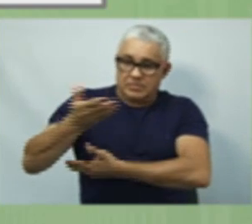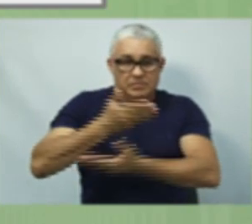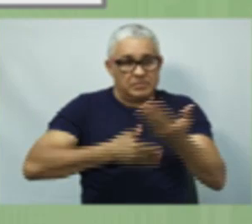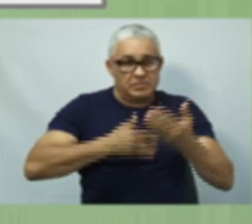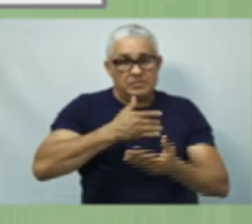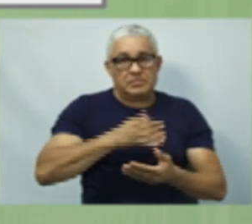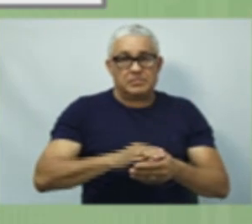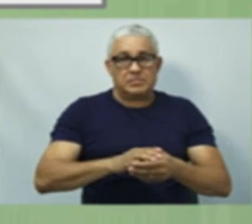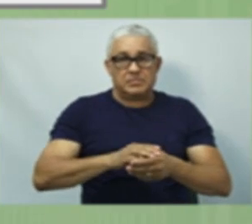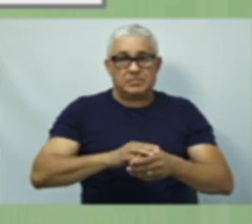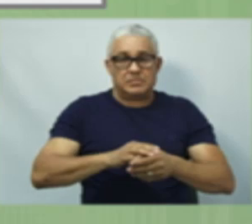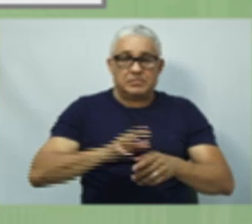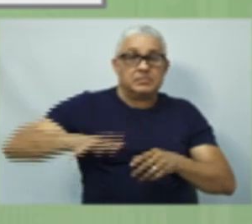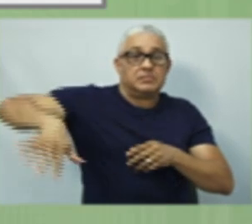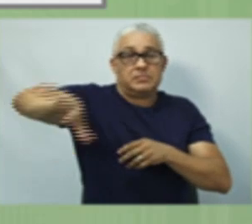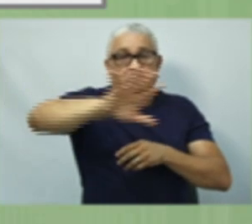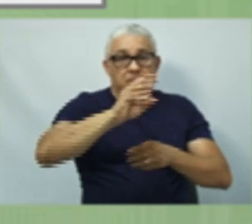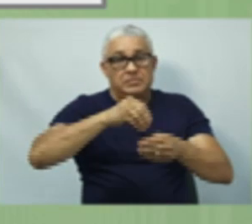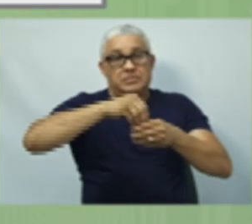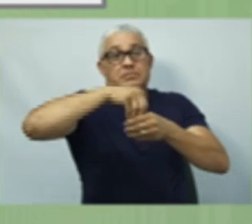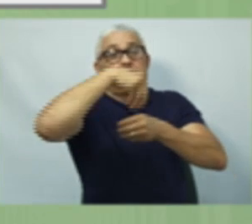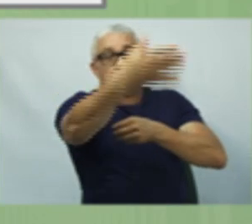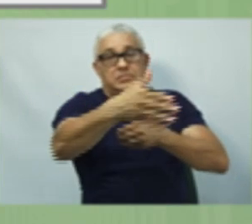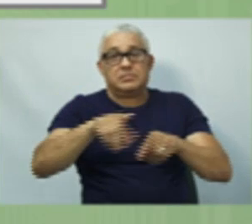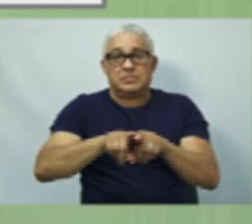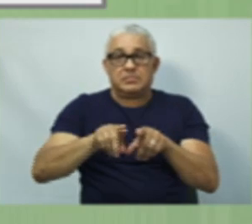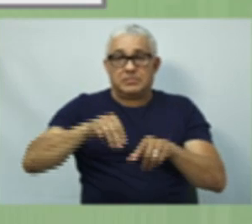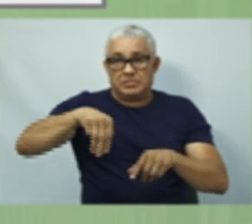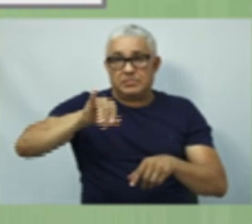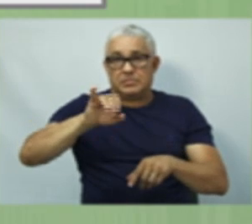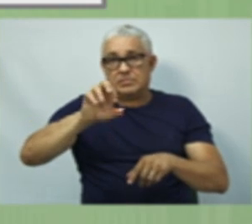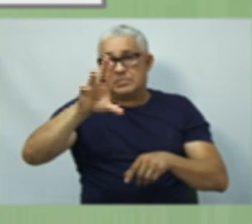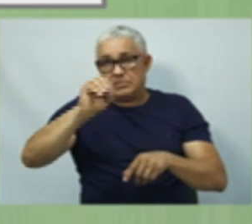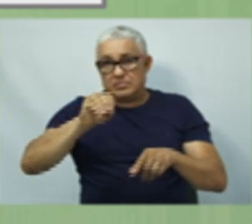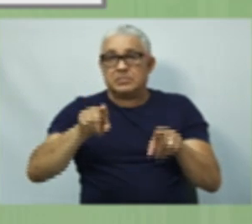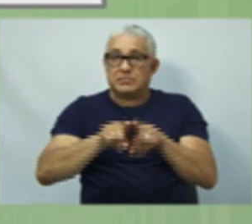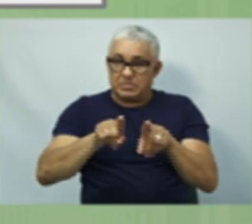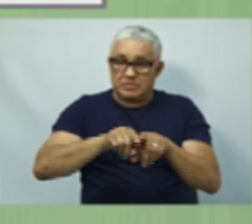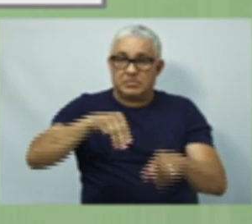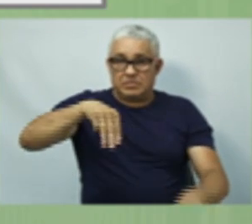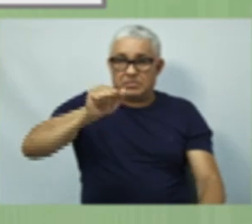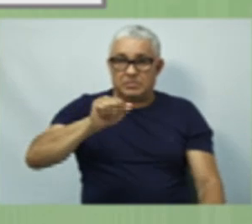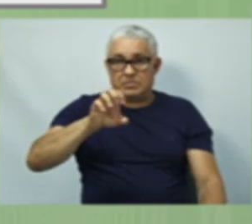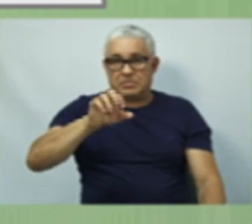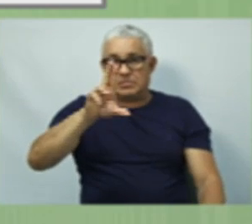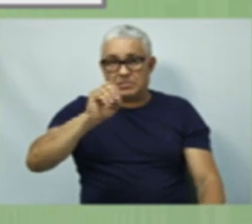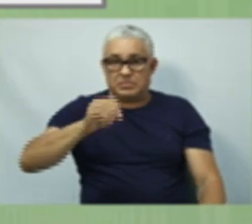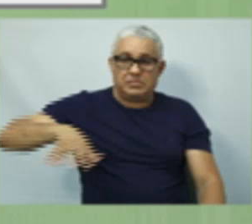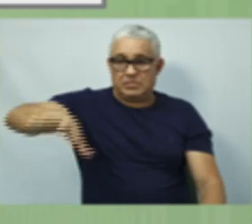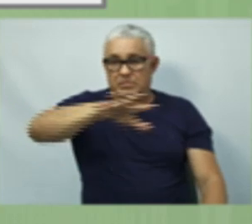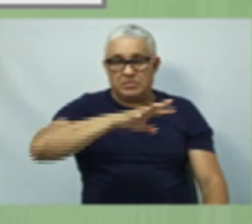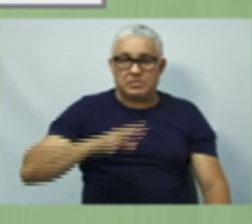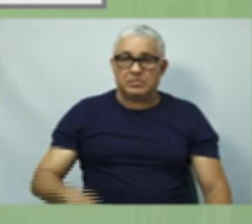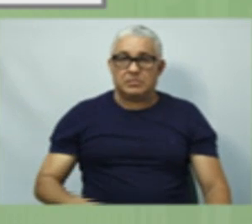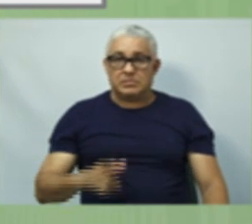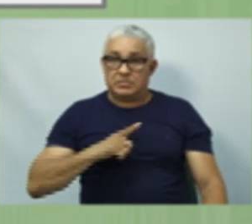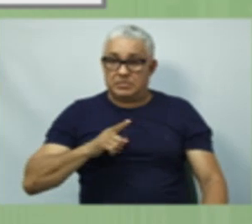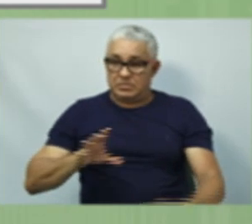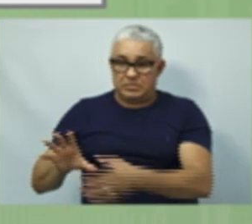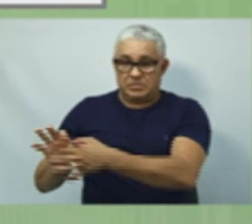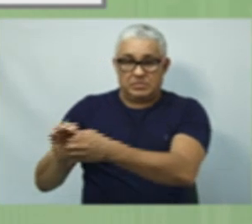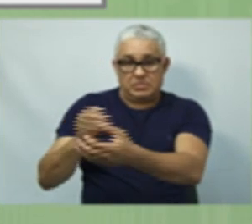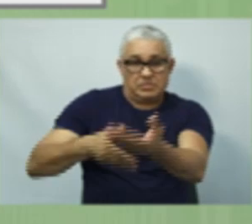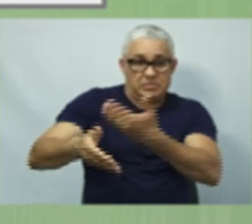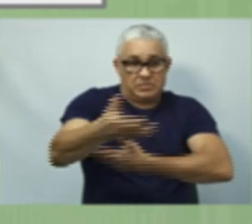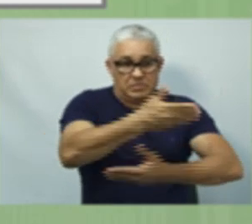elementos do ambiente externo. Então, tanto o microambiente quanto o macroambiente, eles estão relacionados